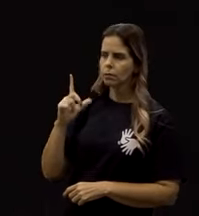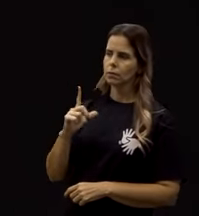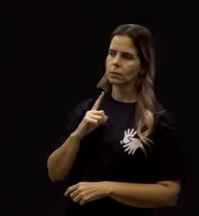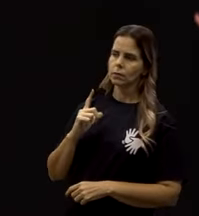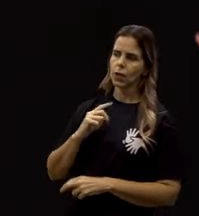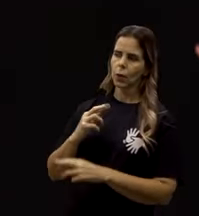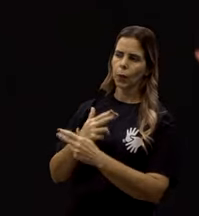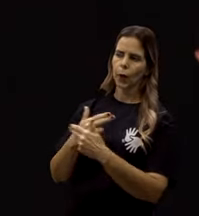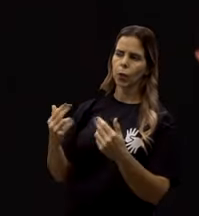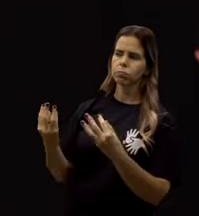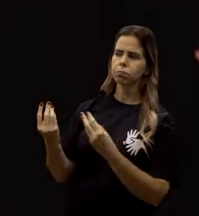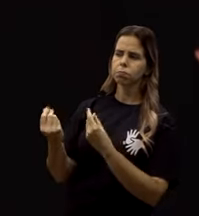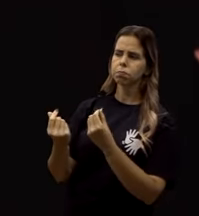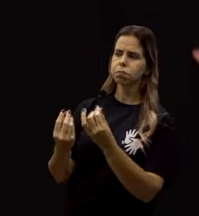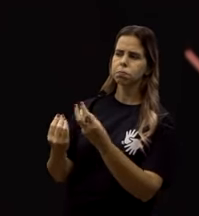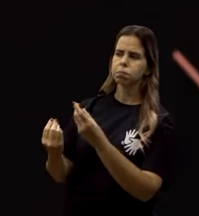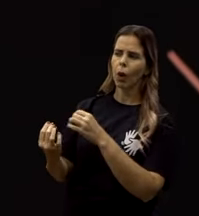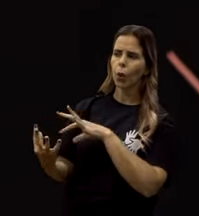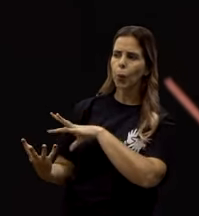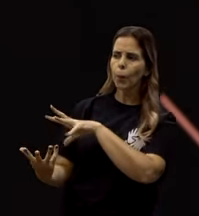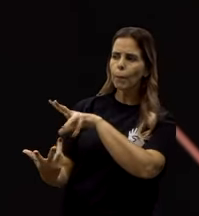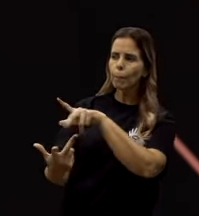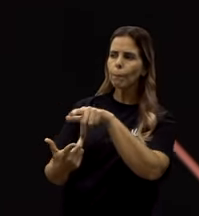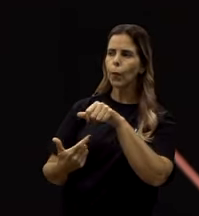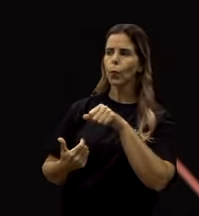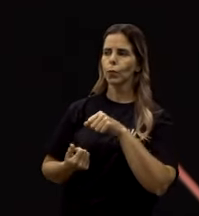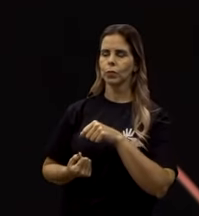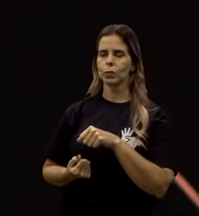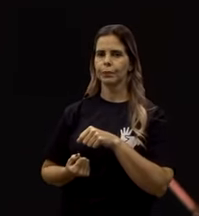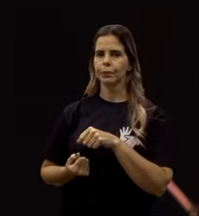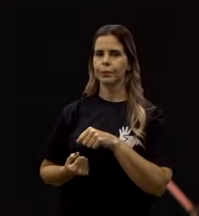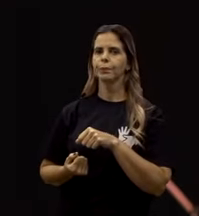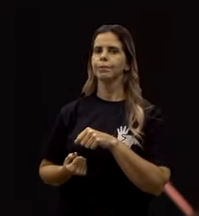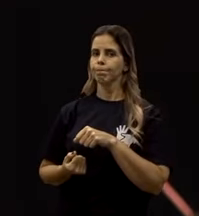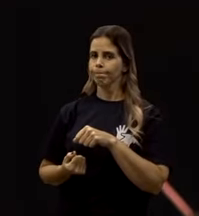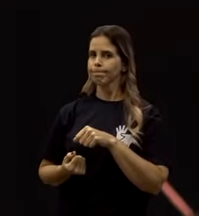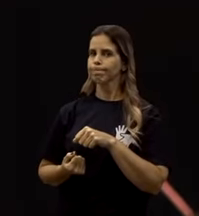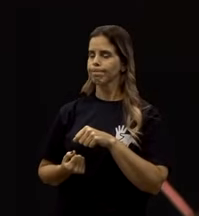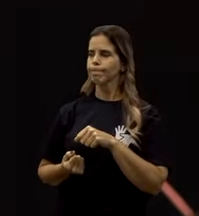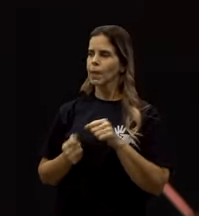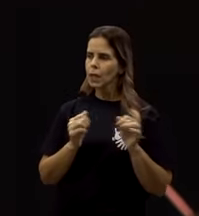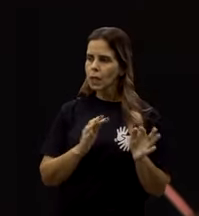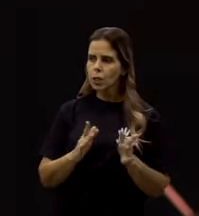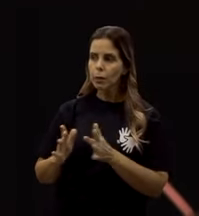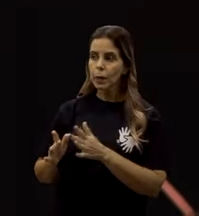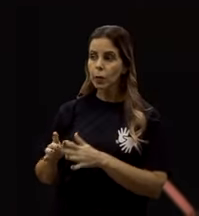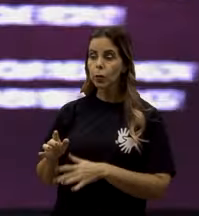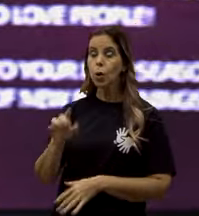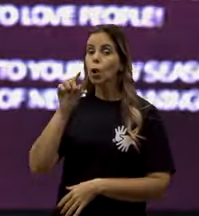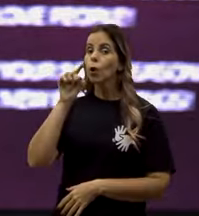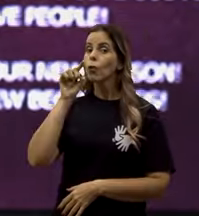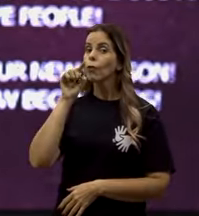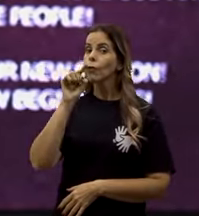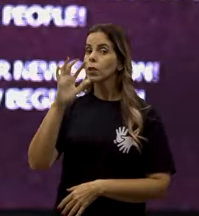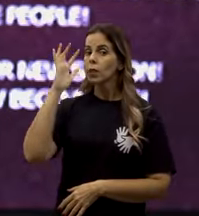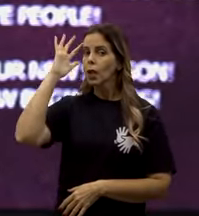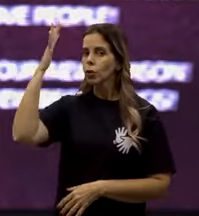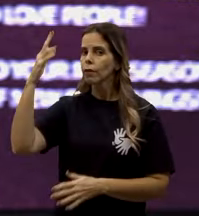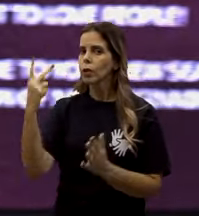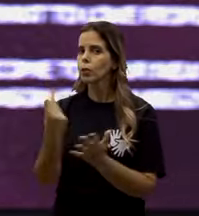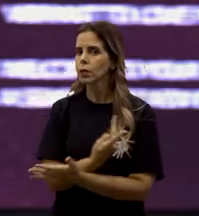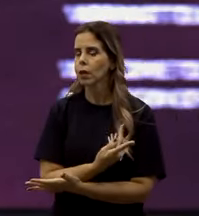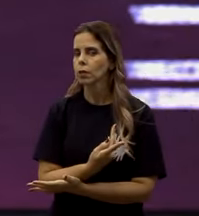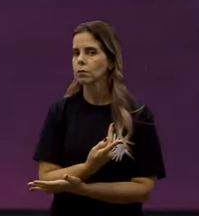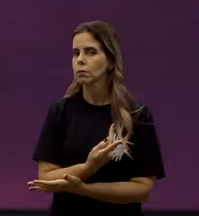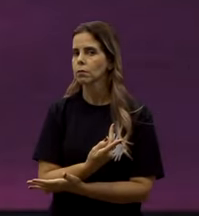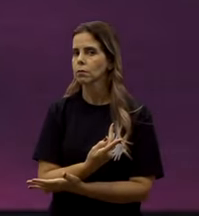coisa nesse mundo nesse tempo que só você vai resolver me adianta me ligar quem resolve